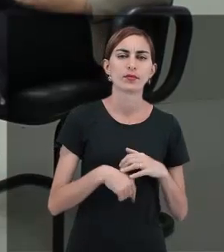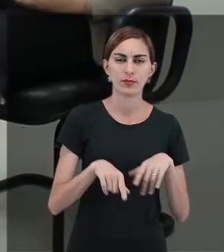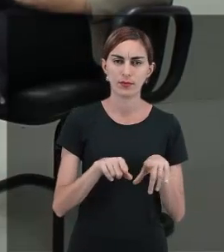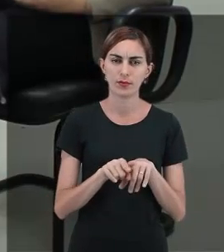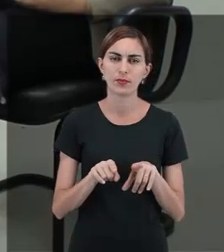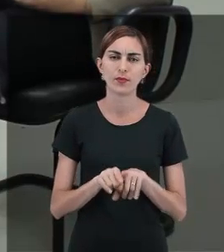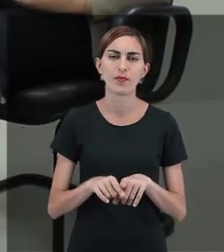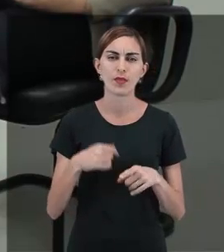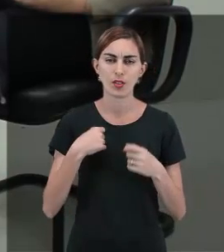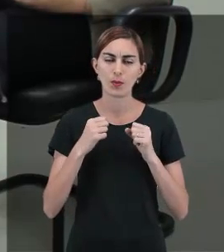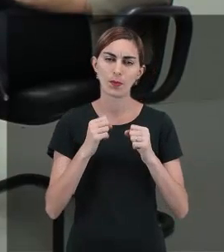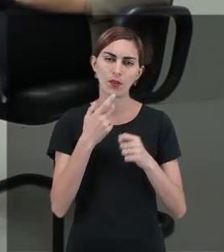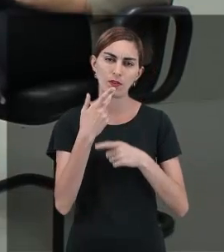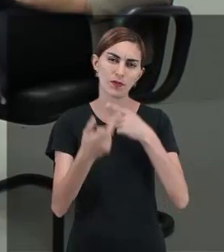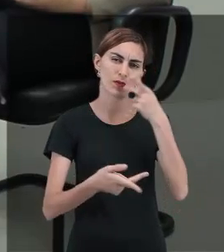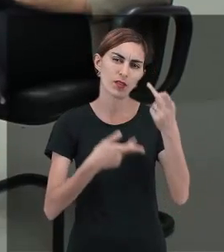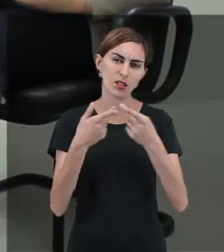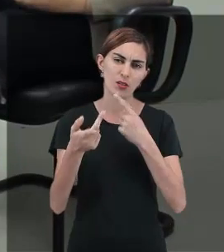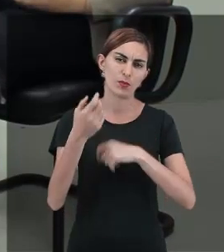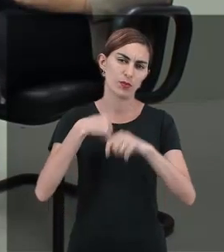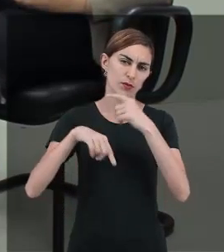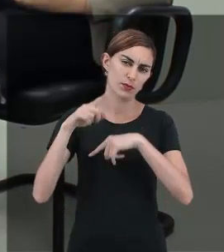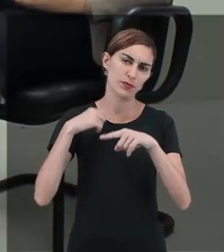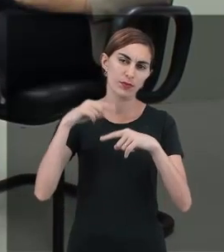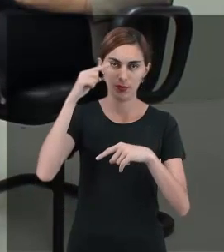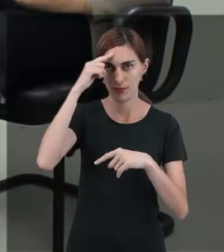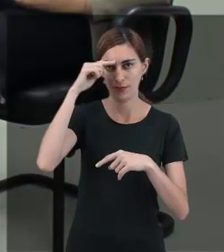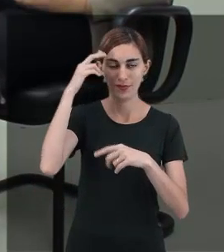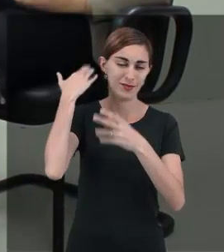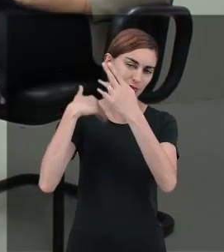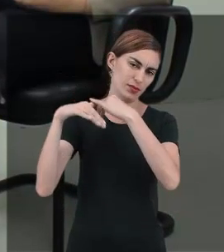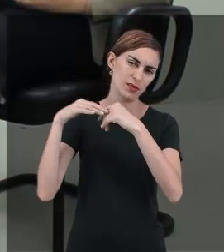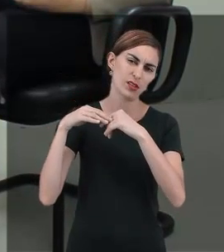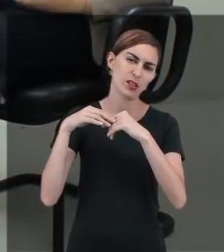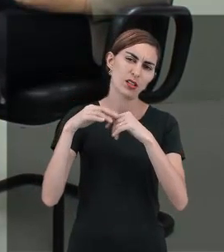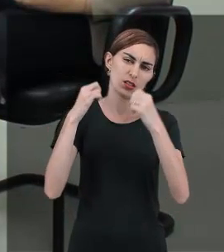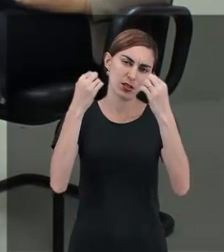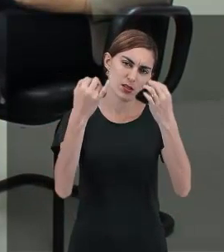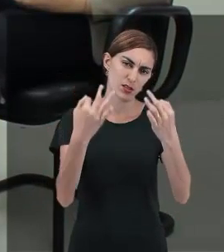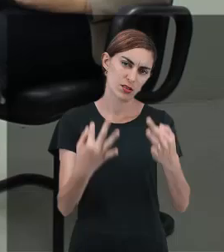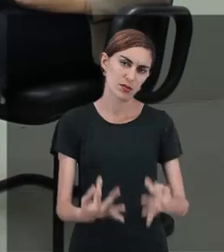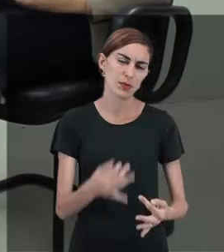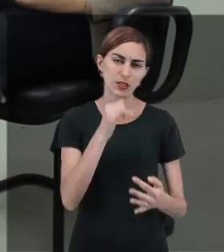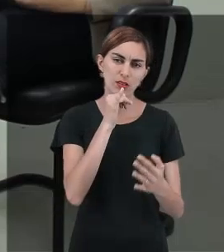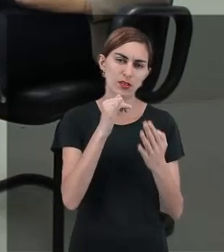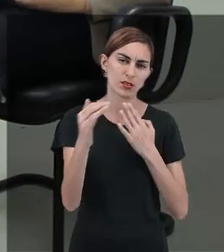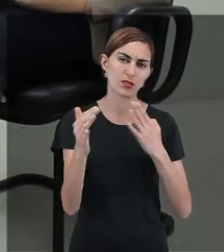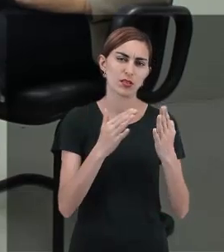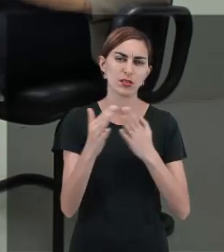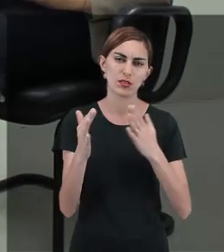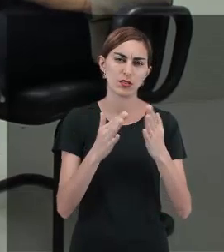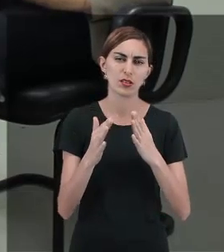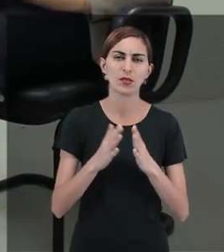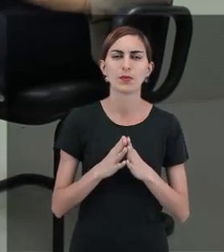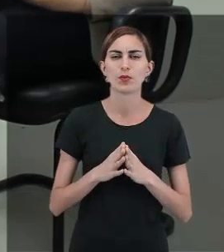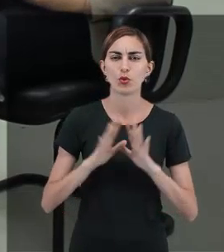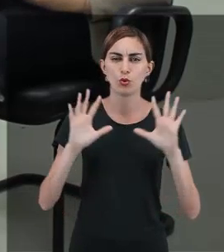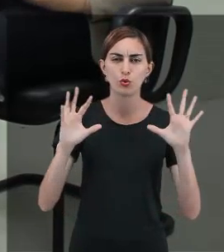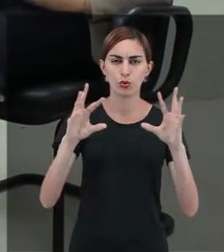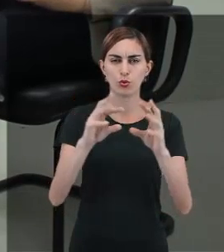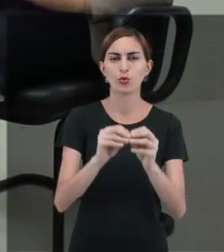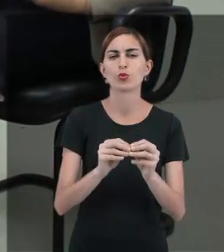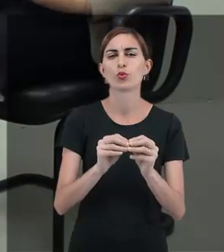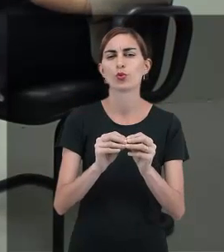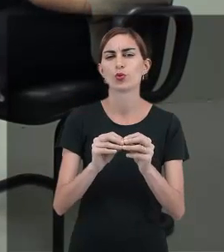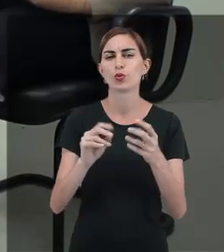Né? A gente pode dizer, a gente voltando no tempo, eu gosto de usar o exemplo da vidraçaria. Por exemplo, todo mundo em